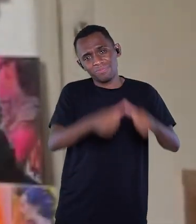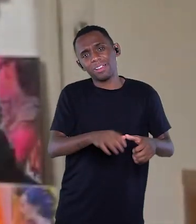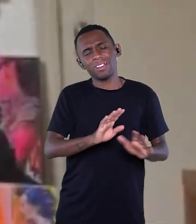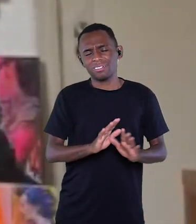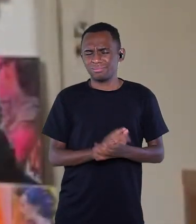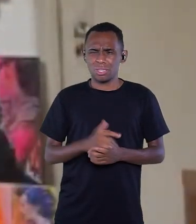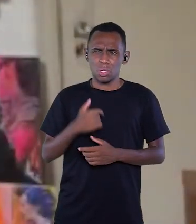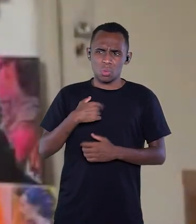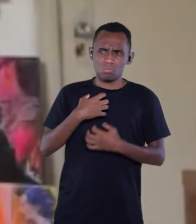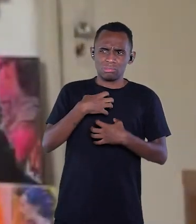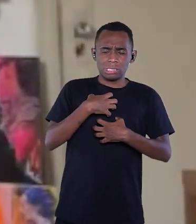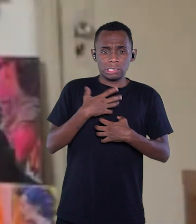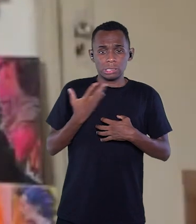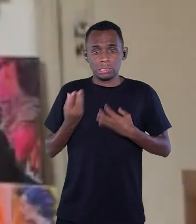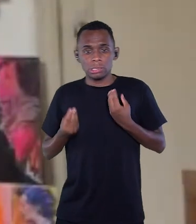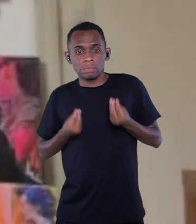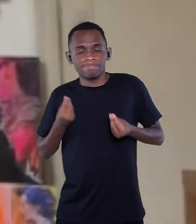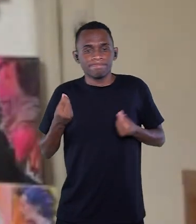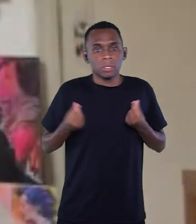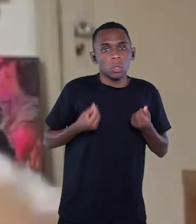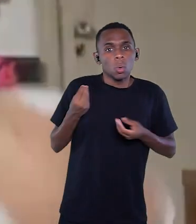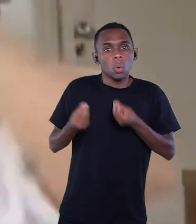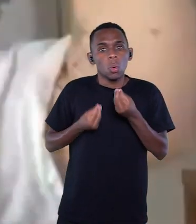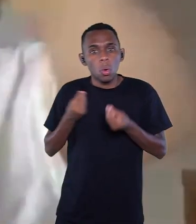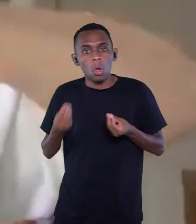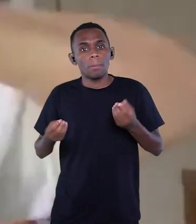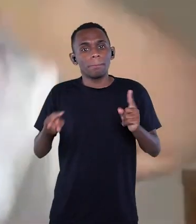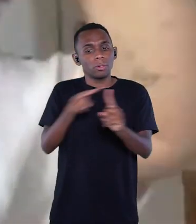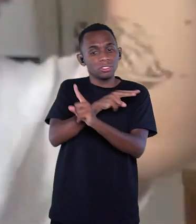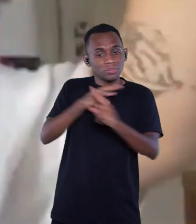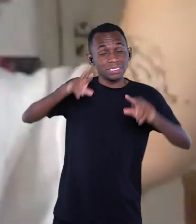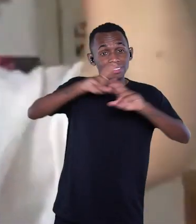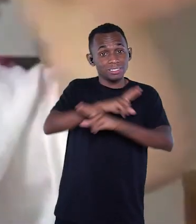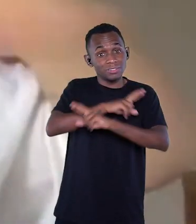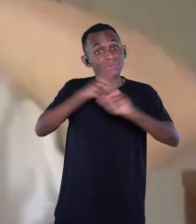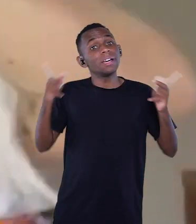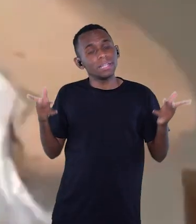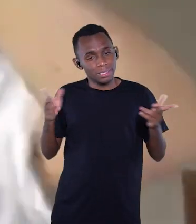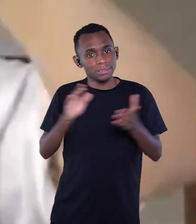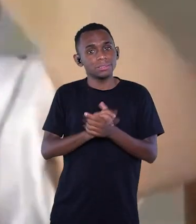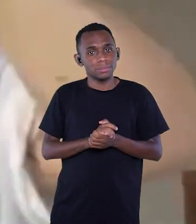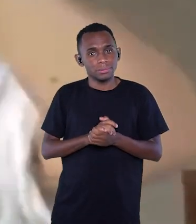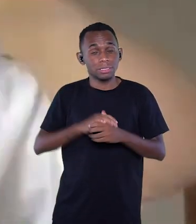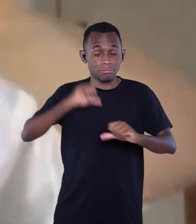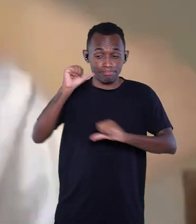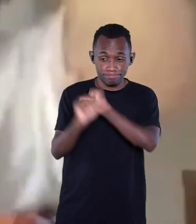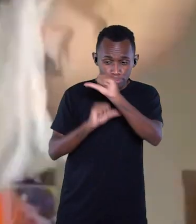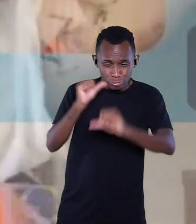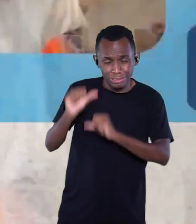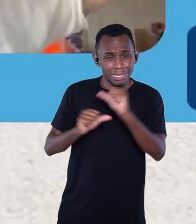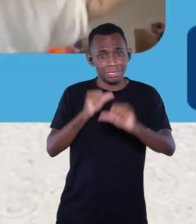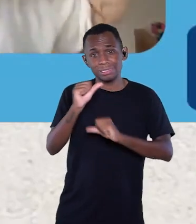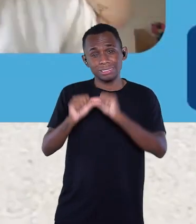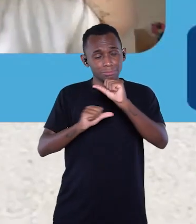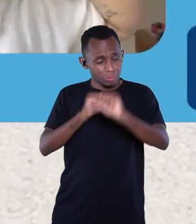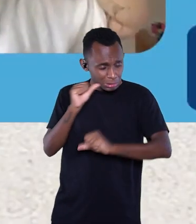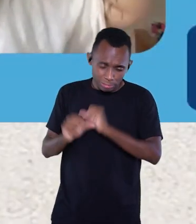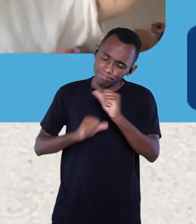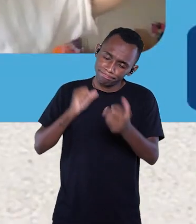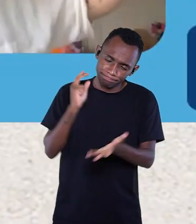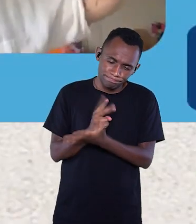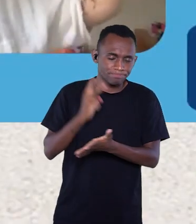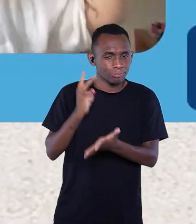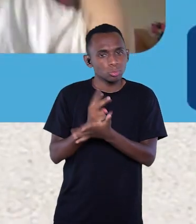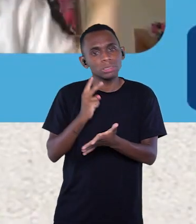assim num híbrido mesmo, né? Uma hidra, né, de várias cabeças